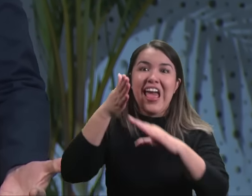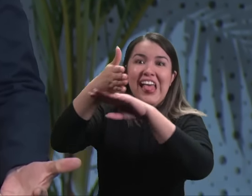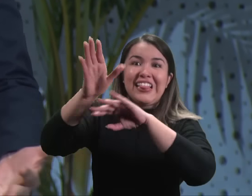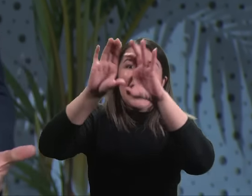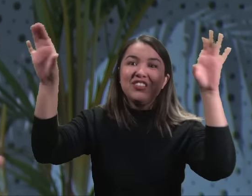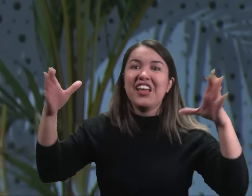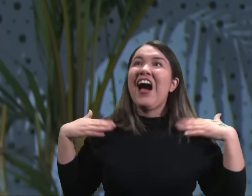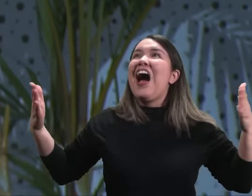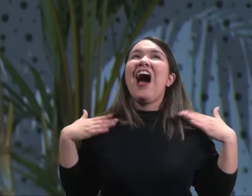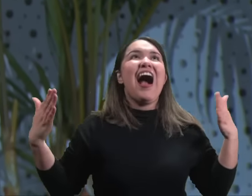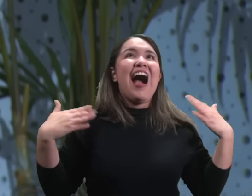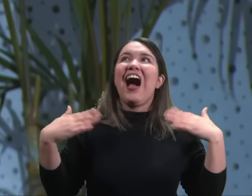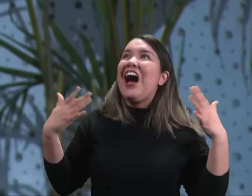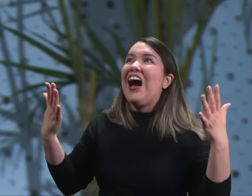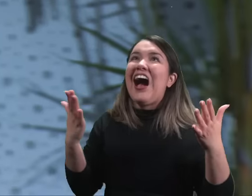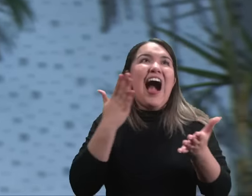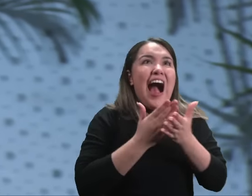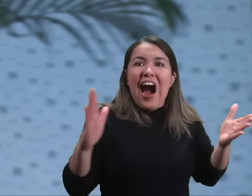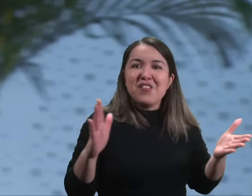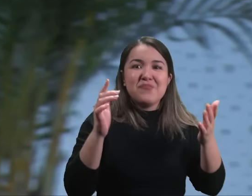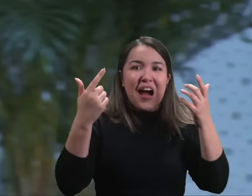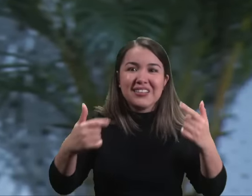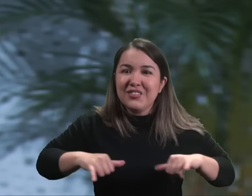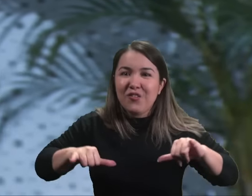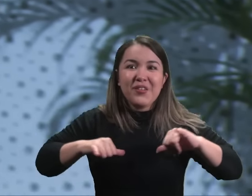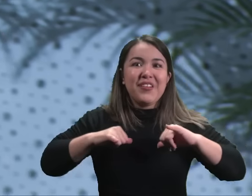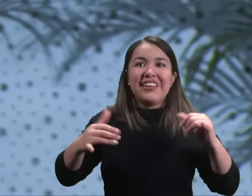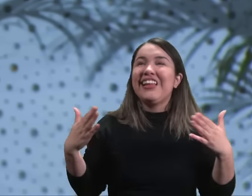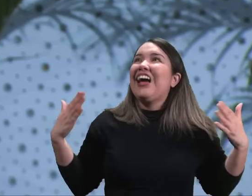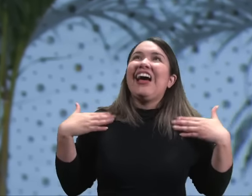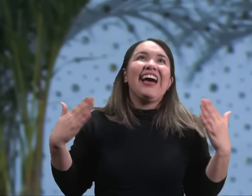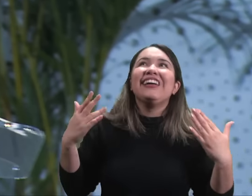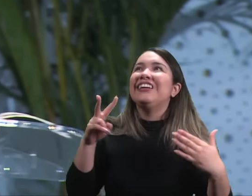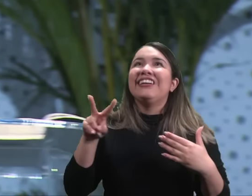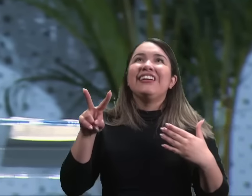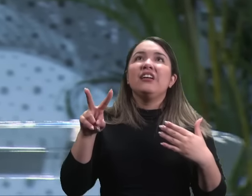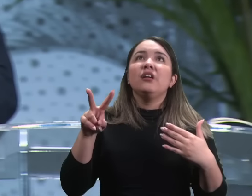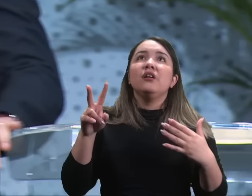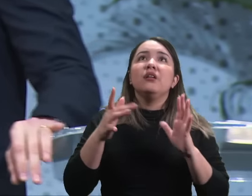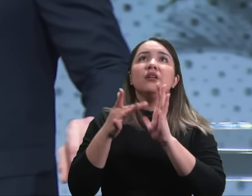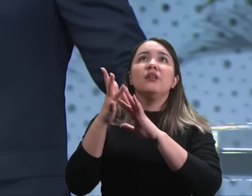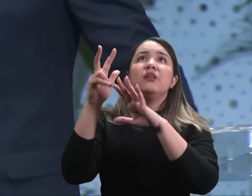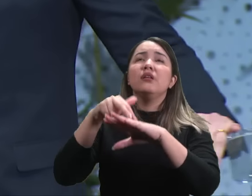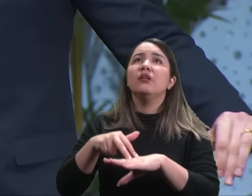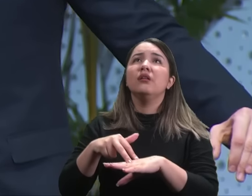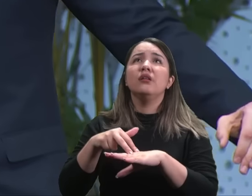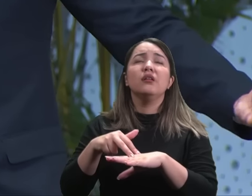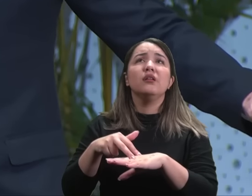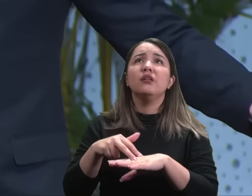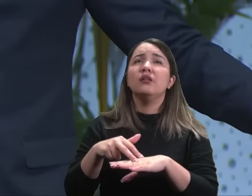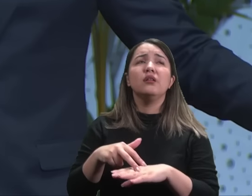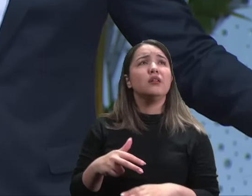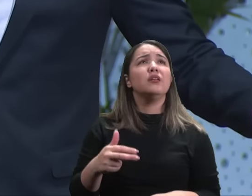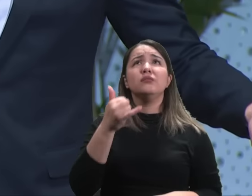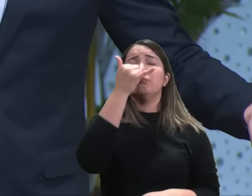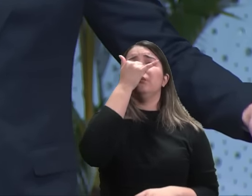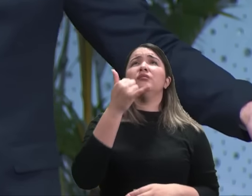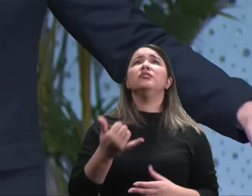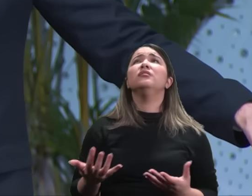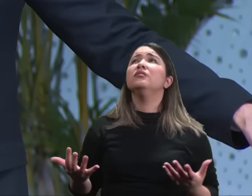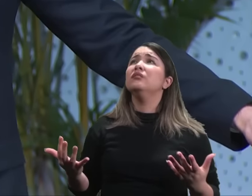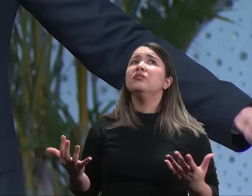labores sua vida seus Sofrimentos sem encontrar com seus amados mas Jesus não veio